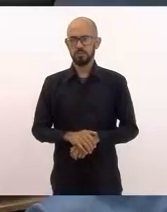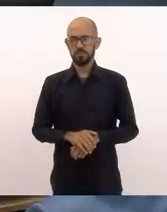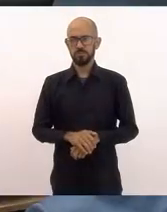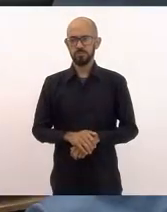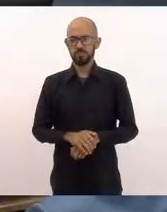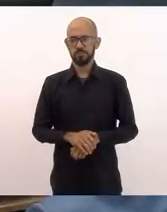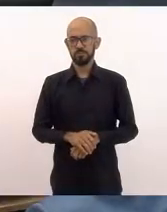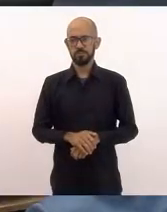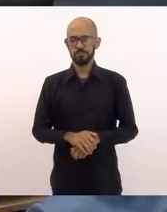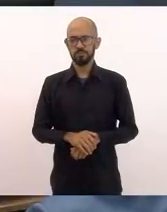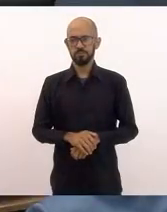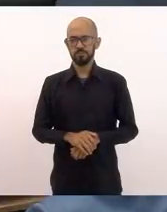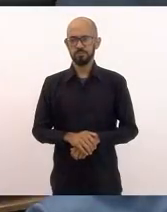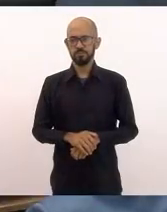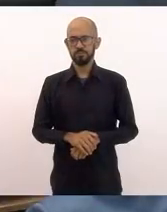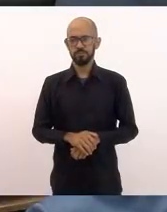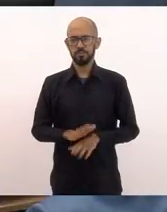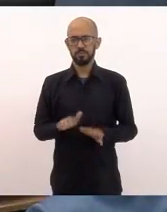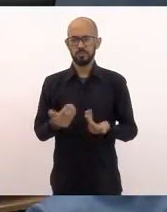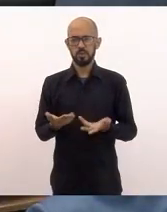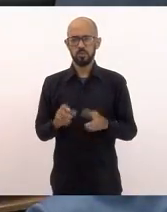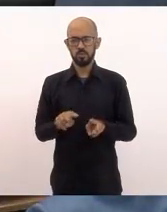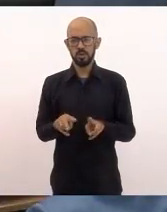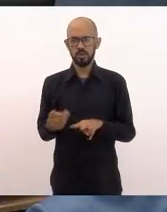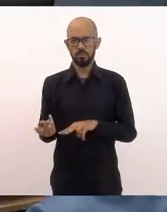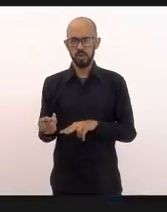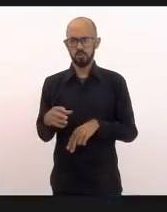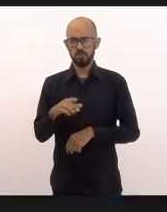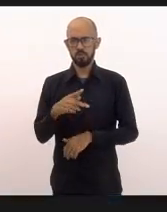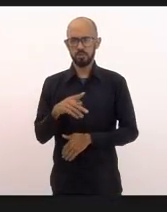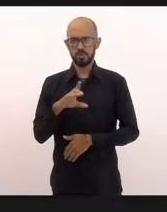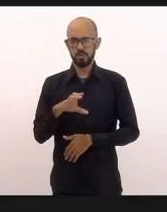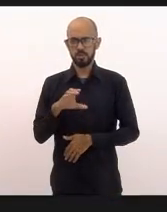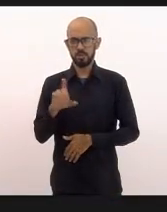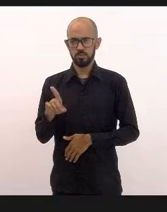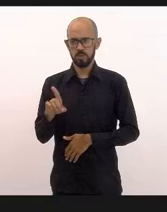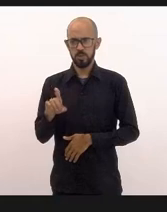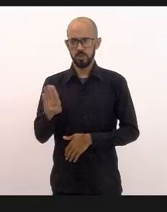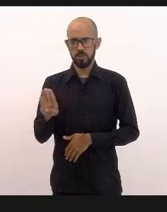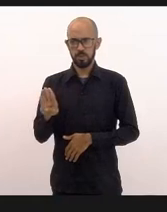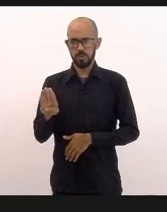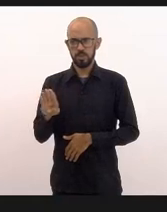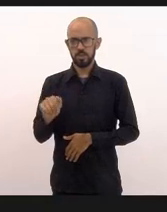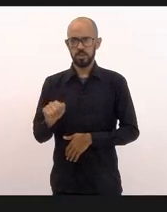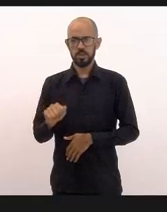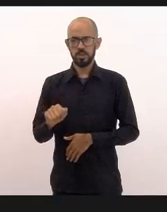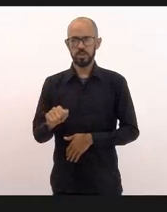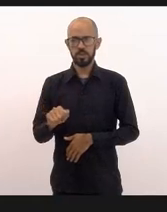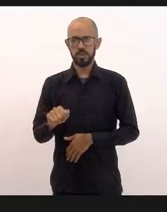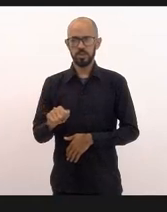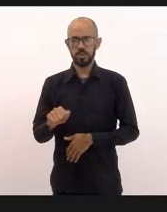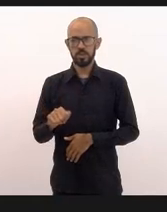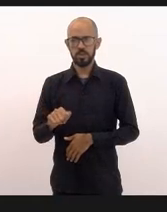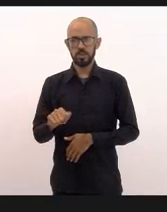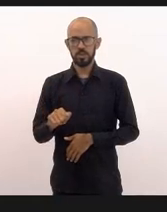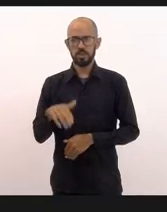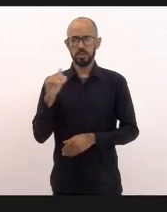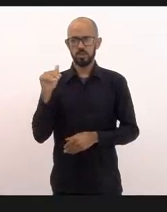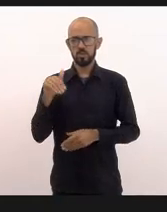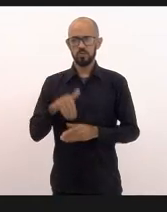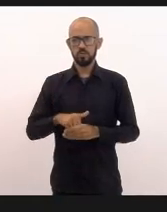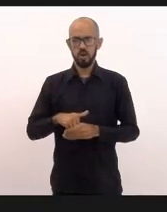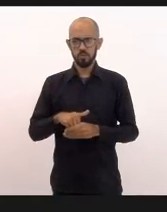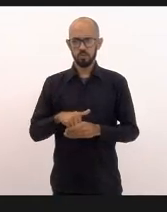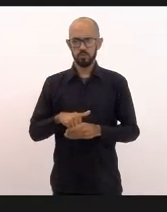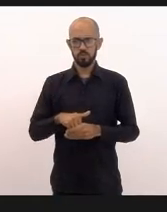deputado. Então, queria encaminhar pelo PCdoB, Partido Comunista do Brasil, o voto,